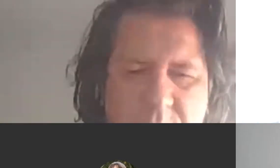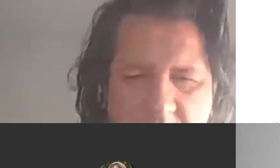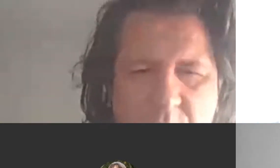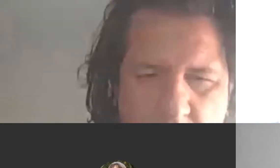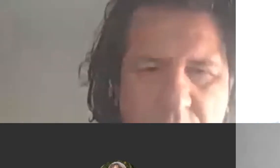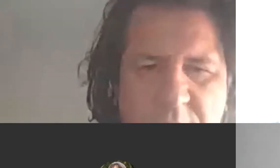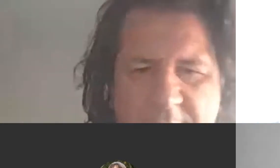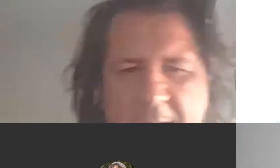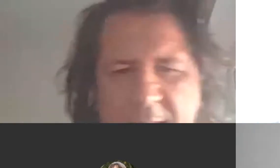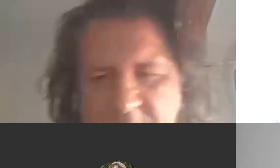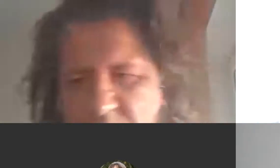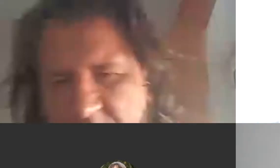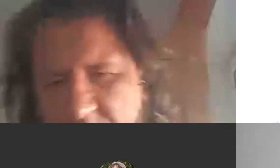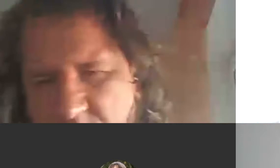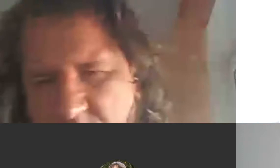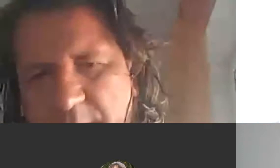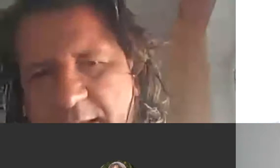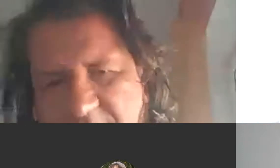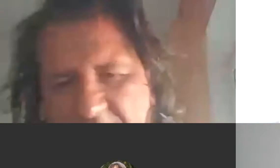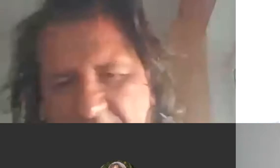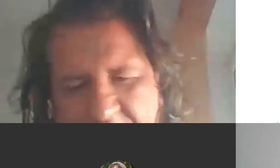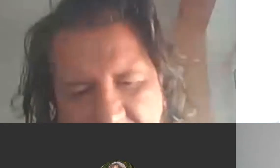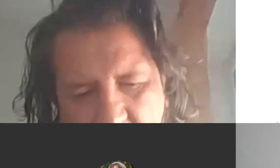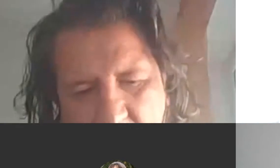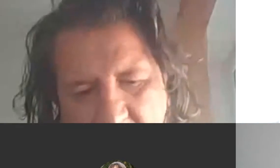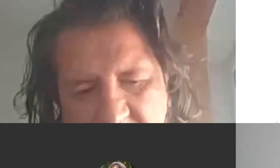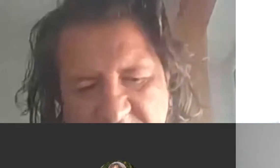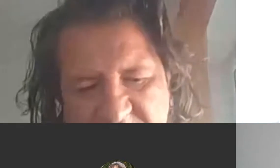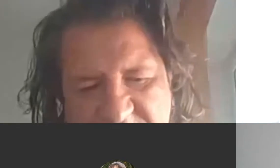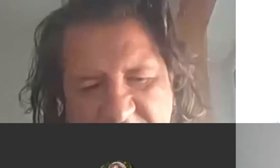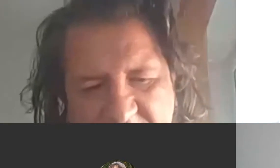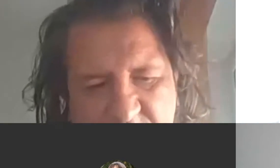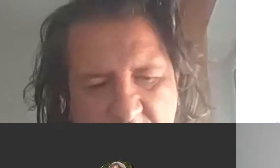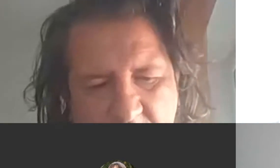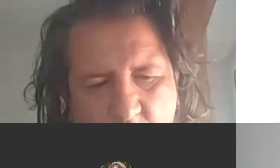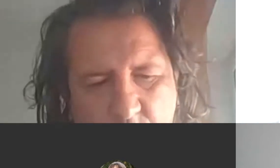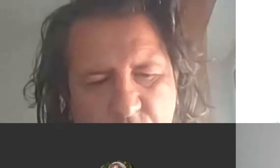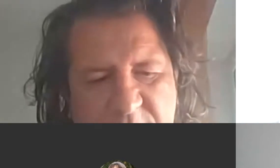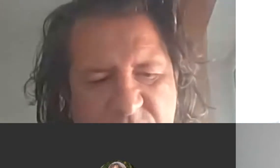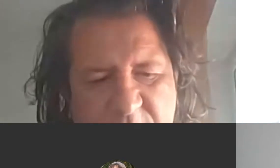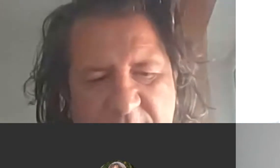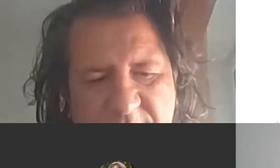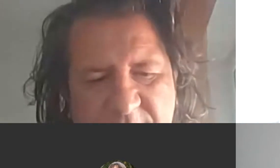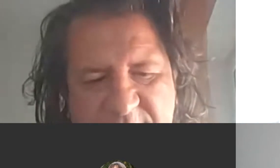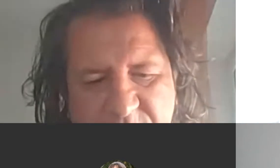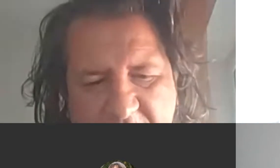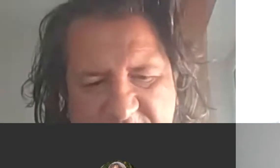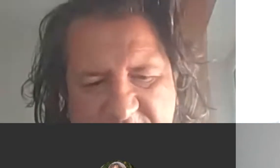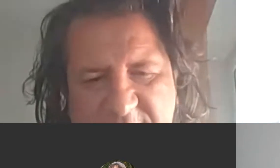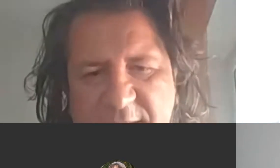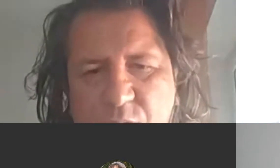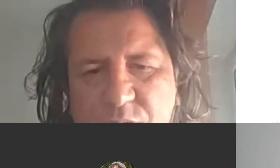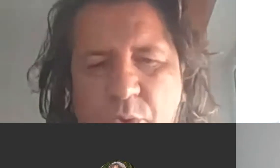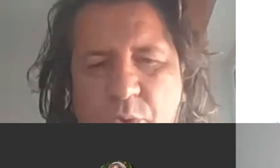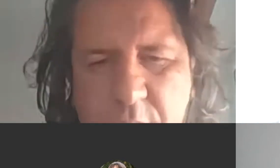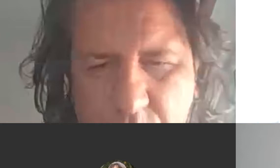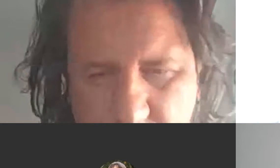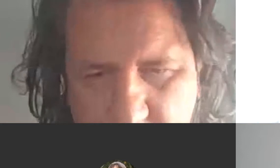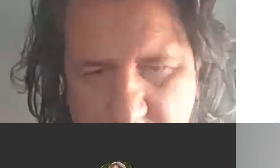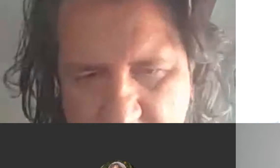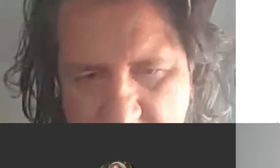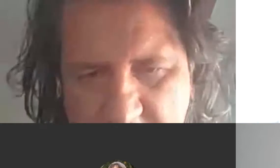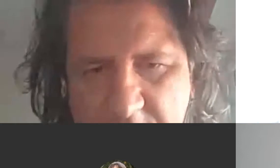né, com comunidades e, portanto, a universidade hoje deixa cada vez mais de ser o